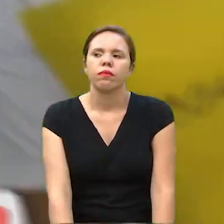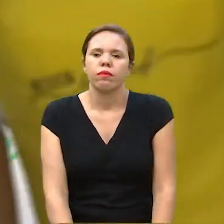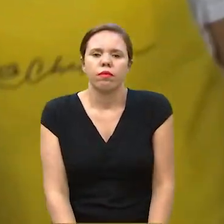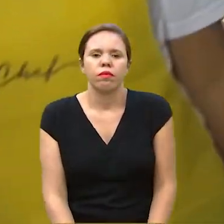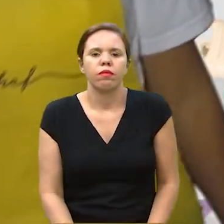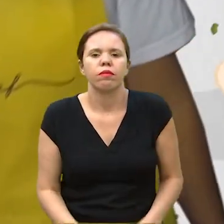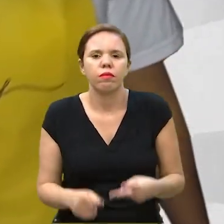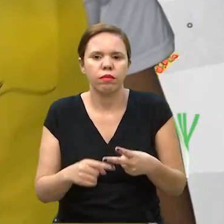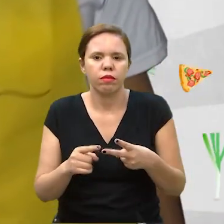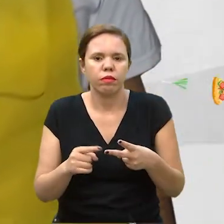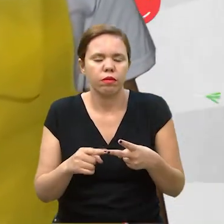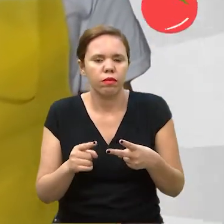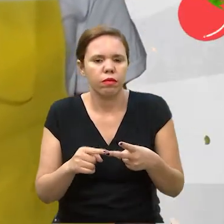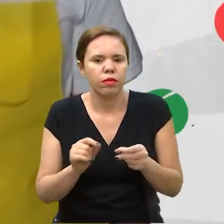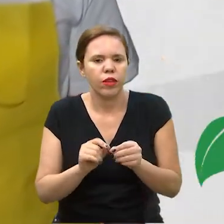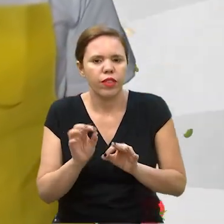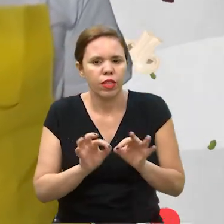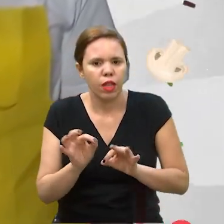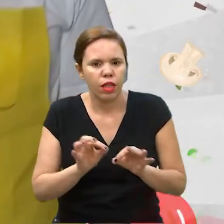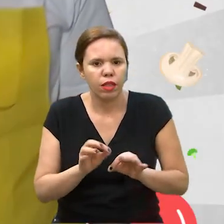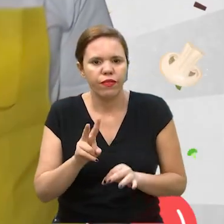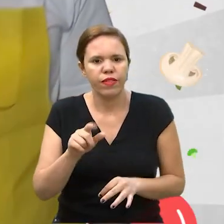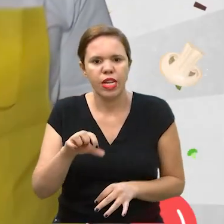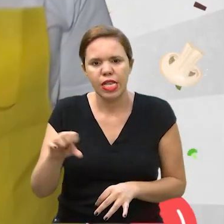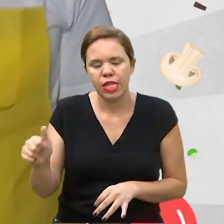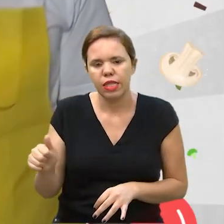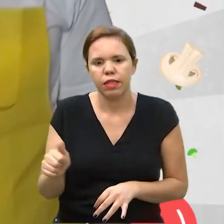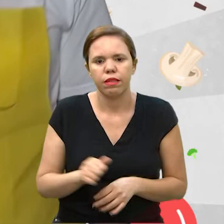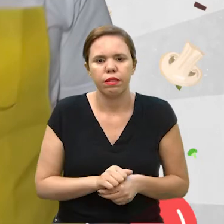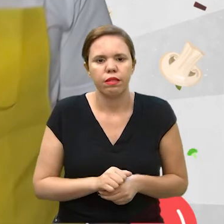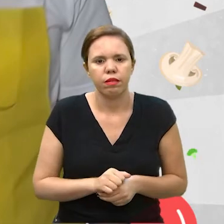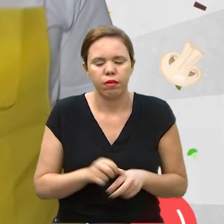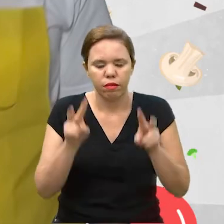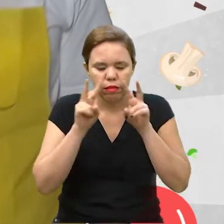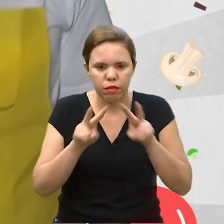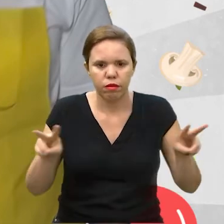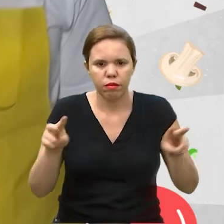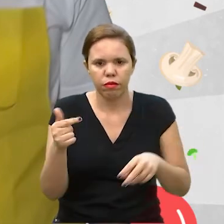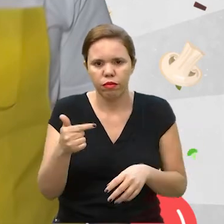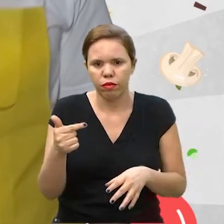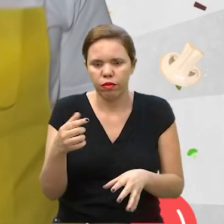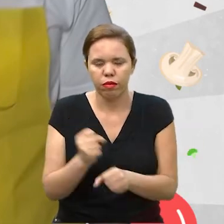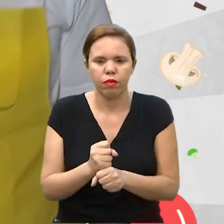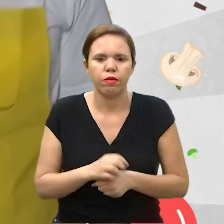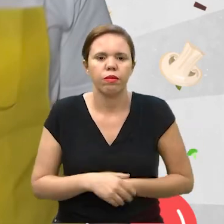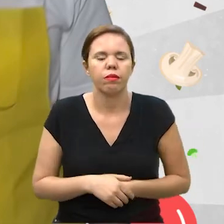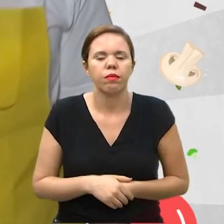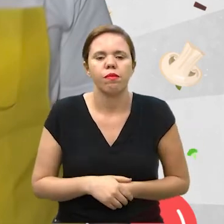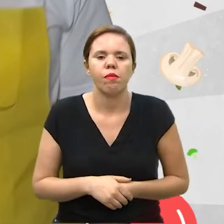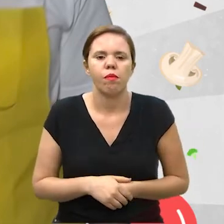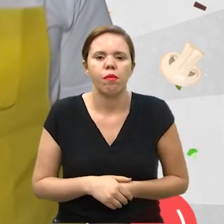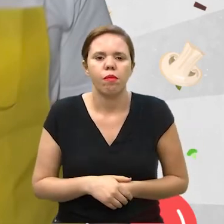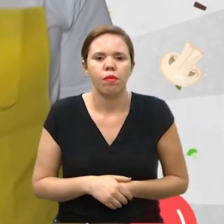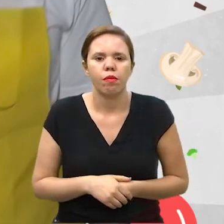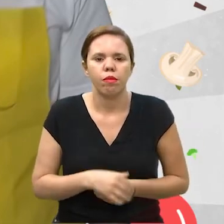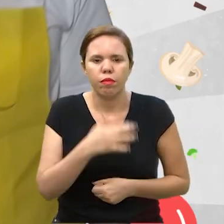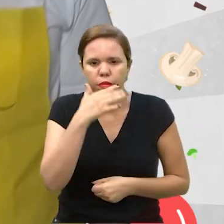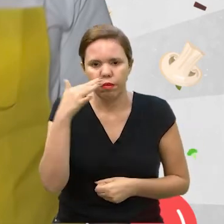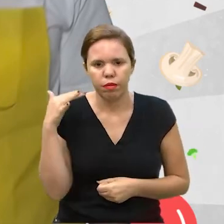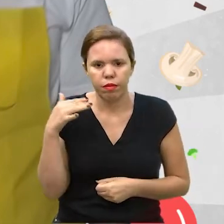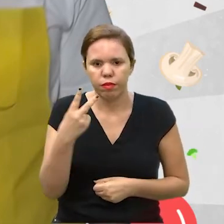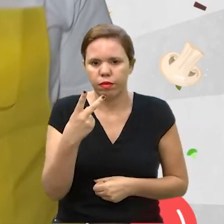A segunda a executar a receita foi a Vanessa. No critério aparência, a receita dela levou 22 pontos. Em